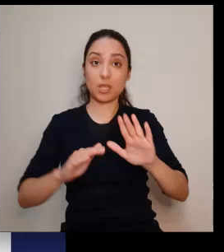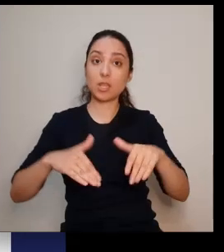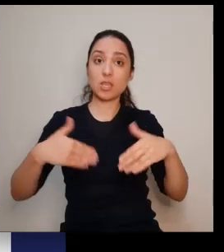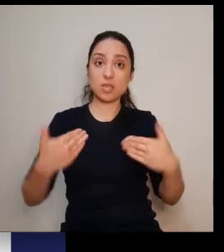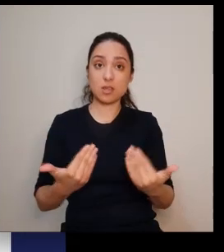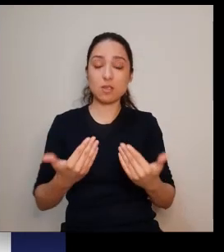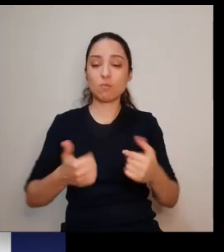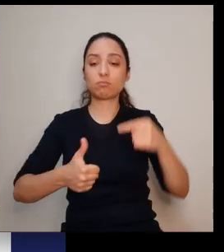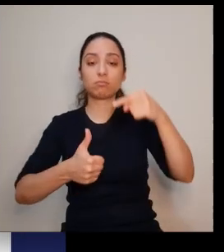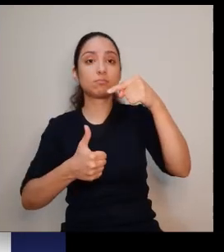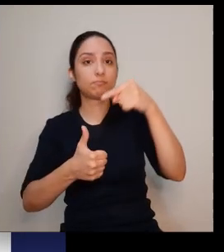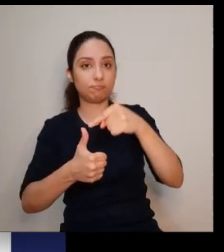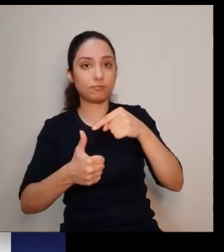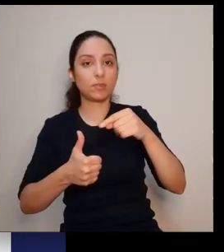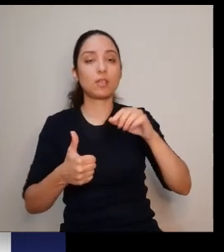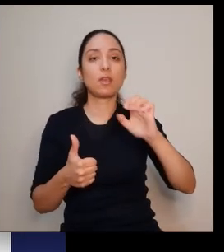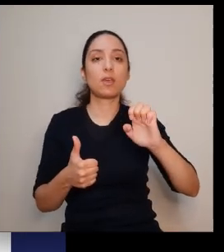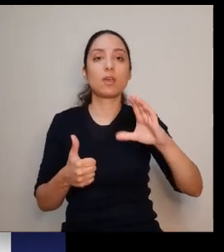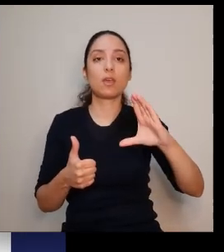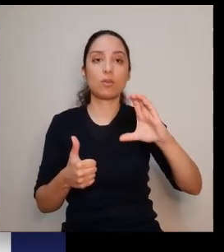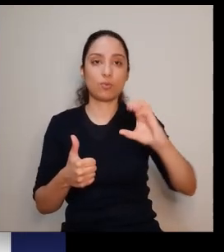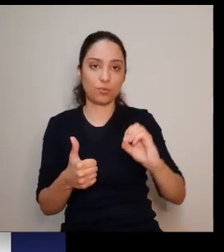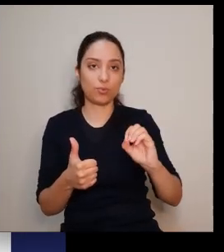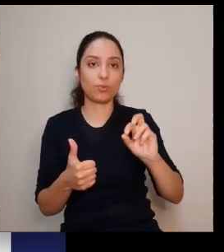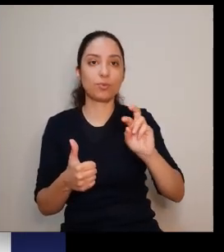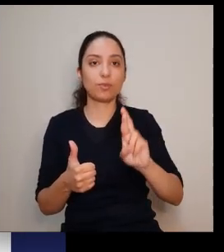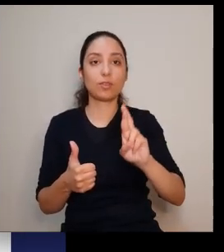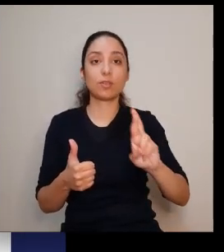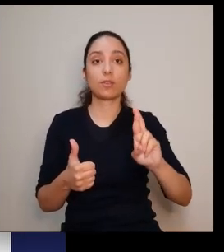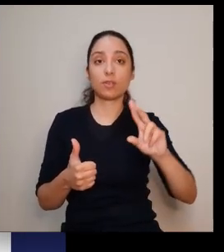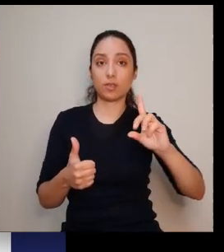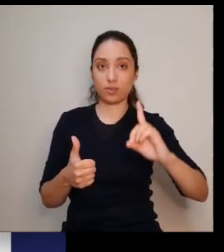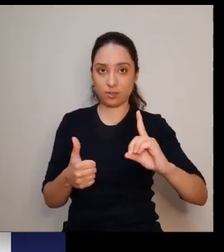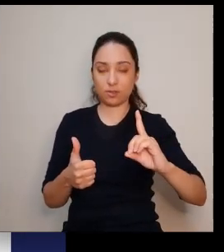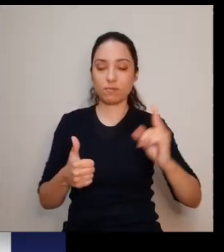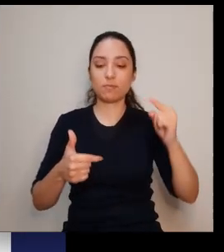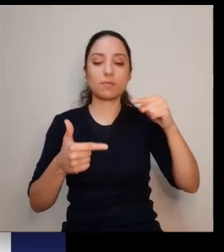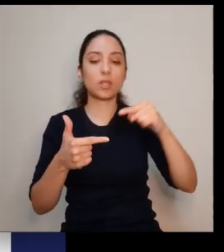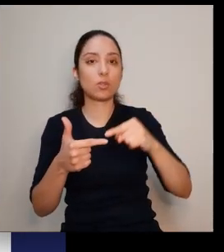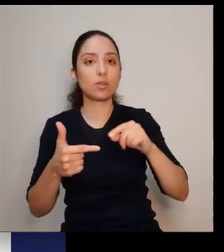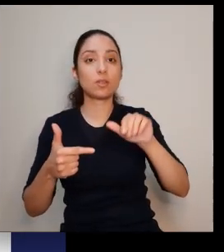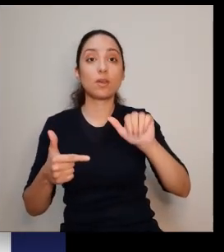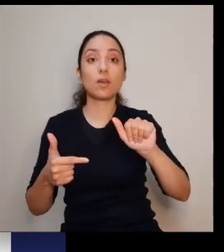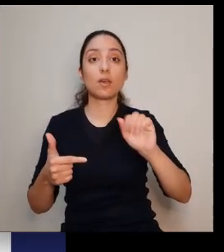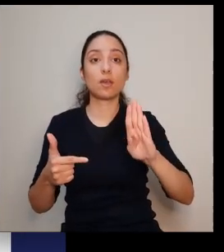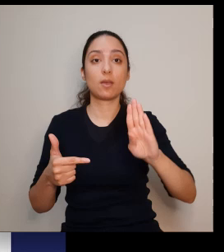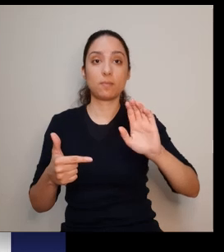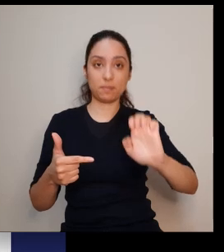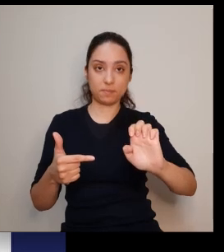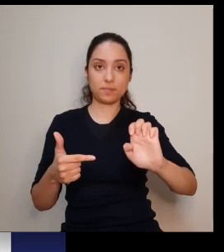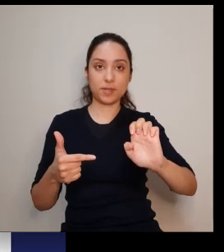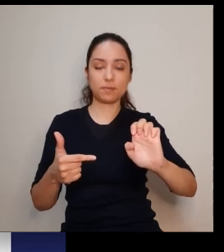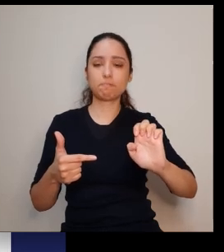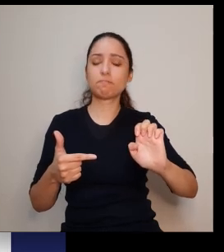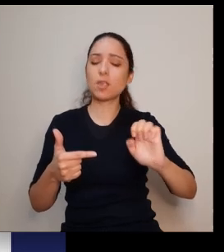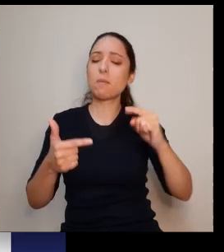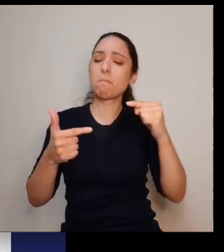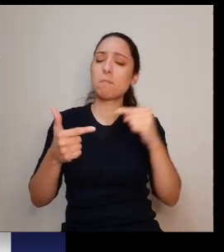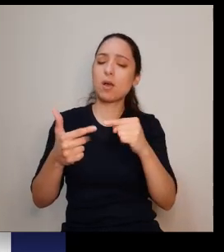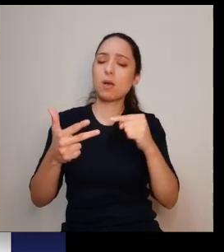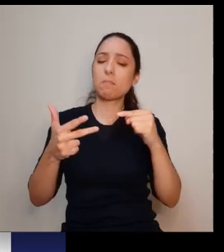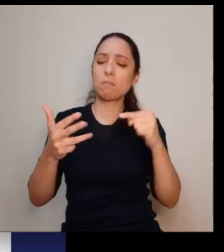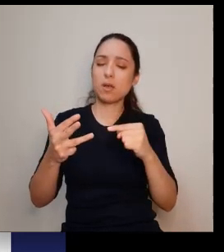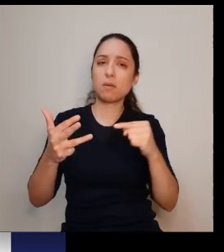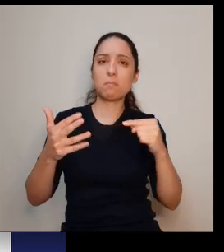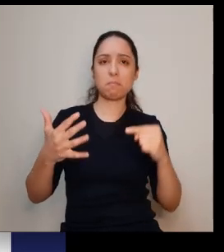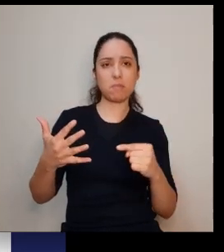Como nós vimos, a ECO-RRD e a adaptação baseada em ecossistemas fazem parte do conjunto de abordagens